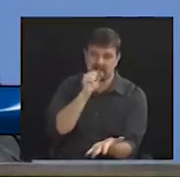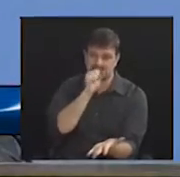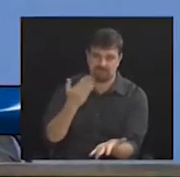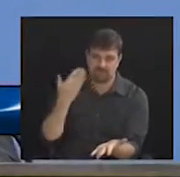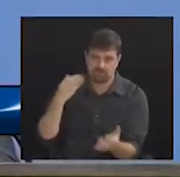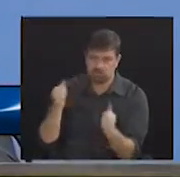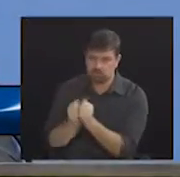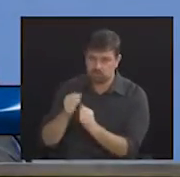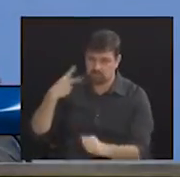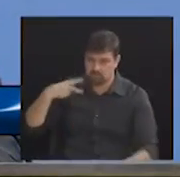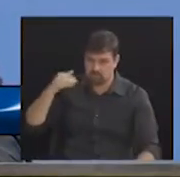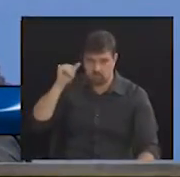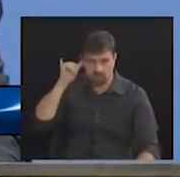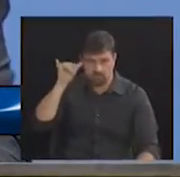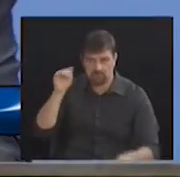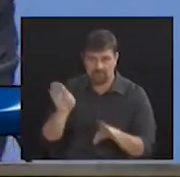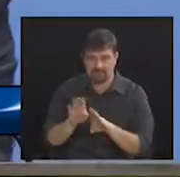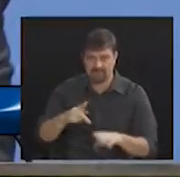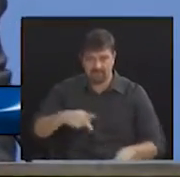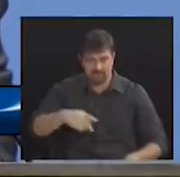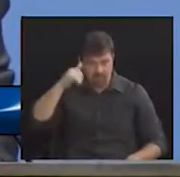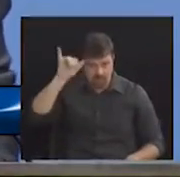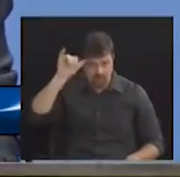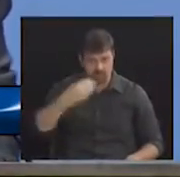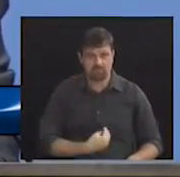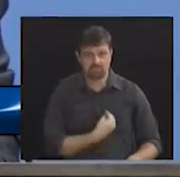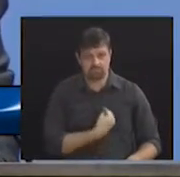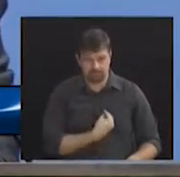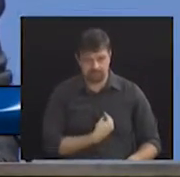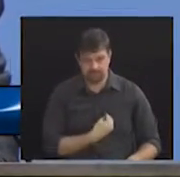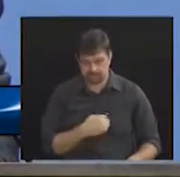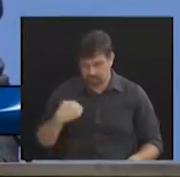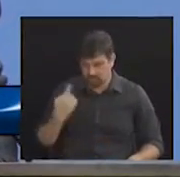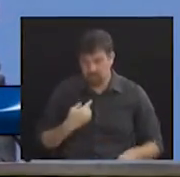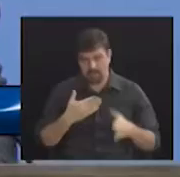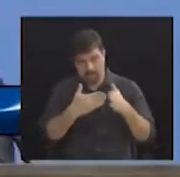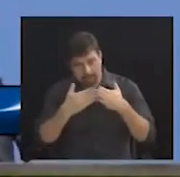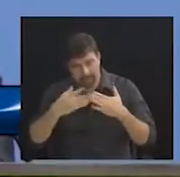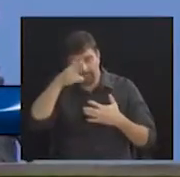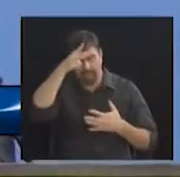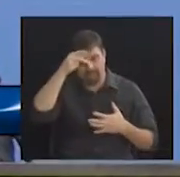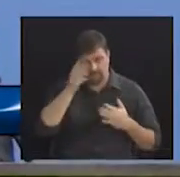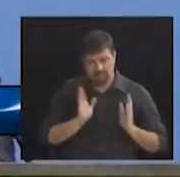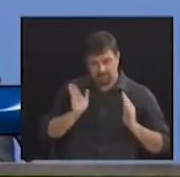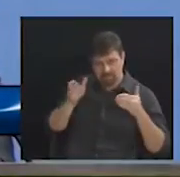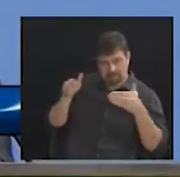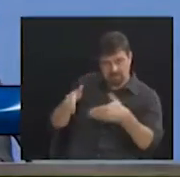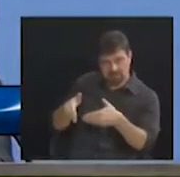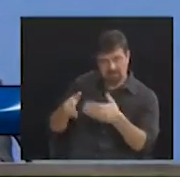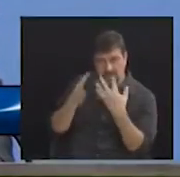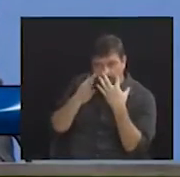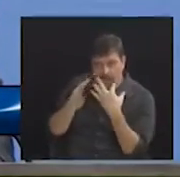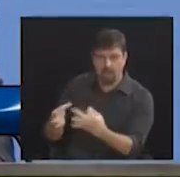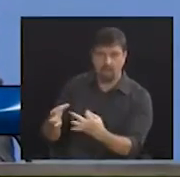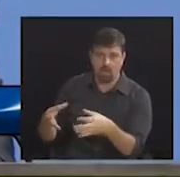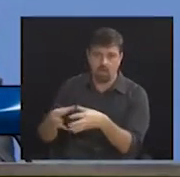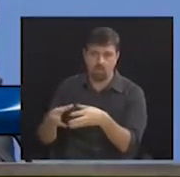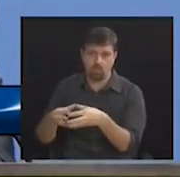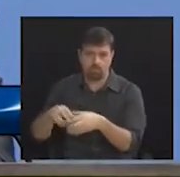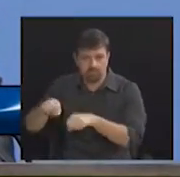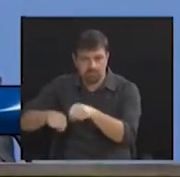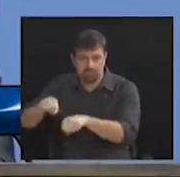Luiz Iabico, meu colega Paulo Búfalo, que também esteve lá, para que a prefeitura ouça esse pleito e implante não só na